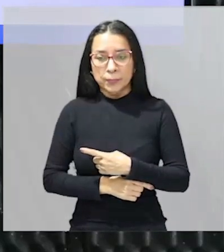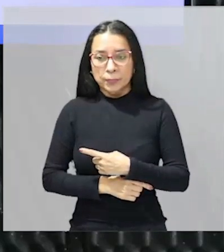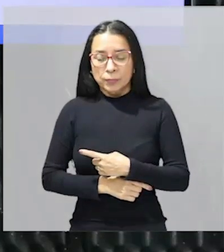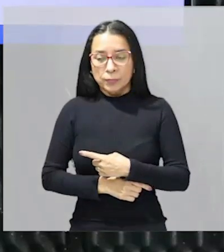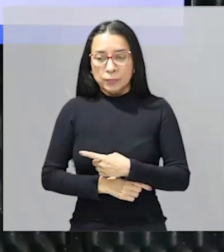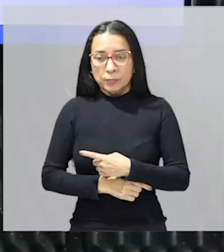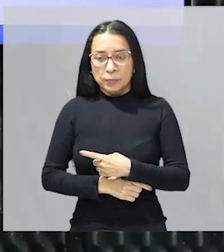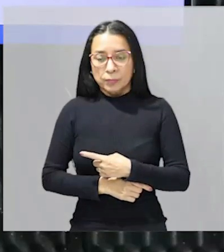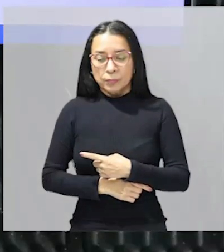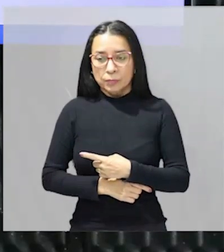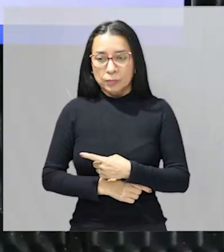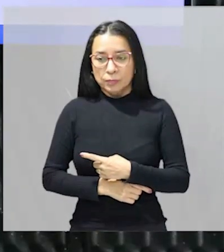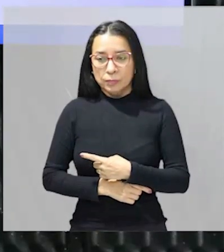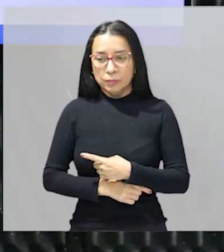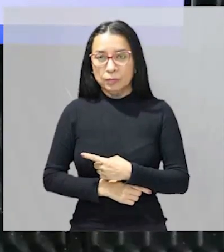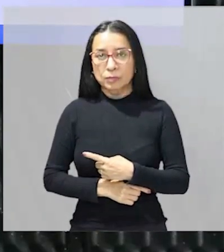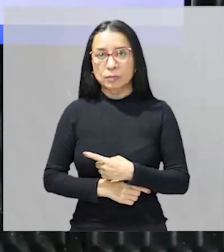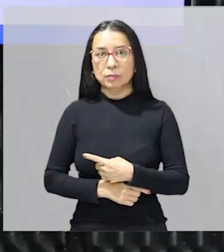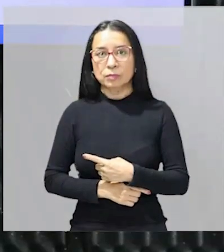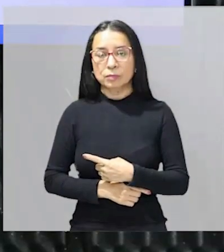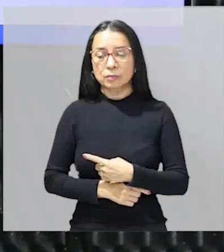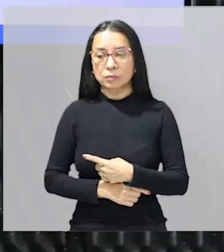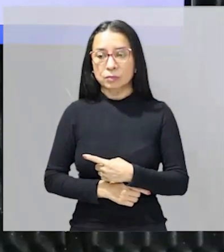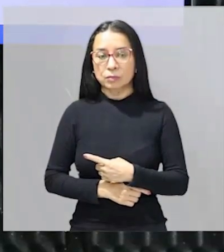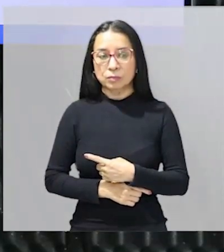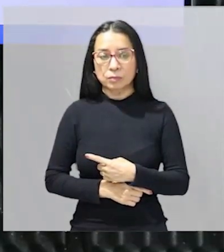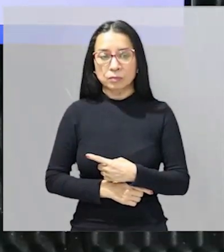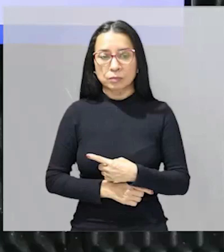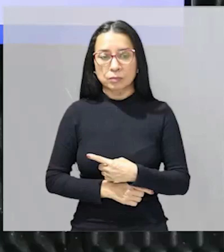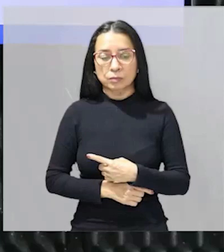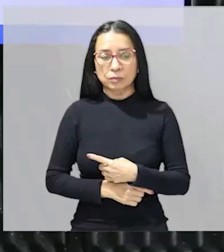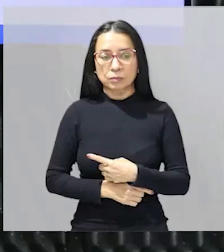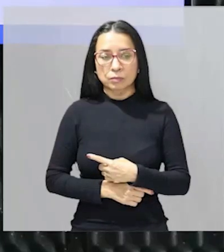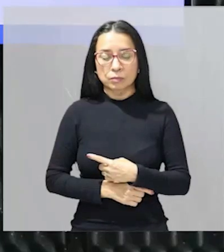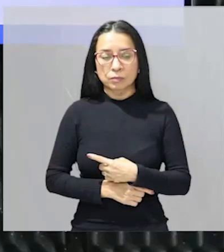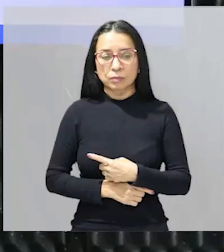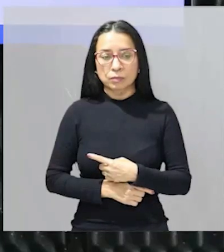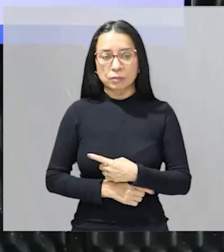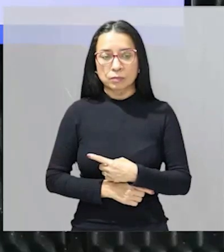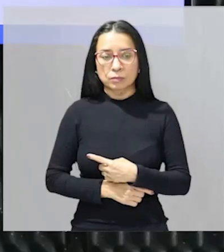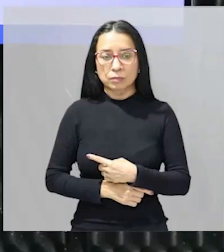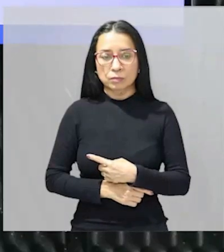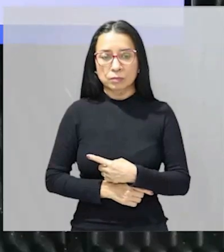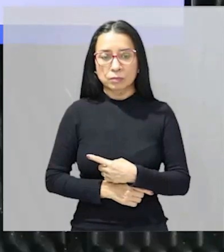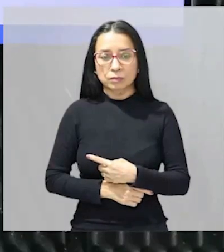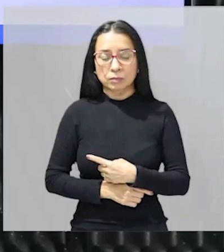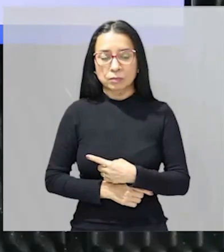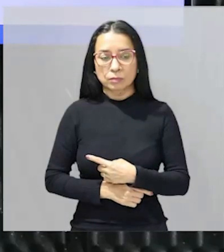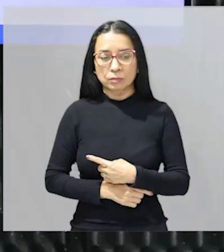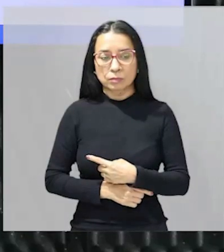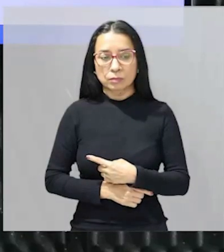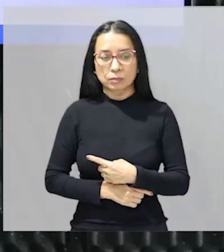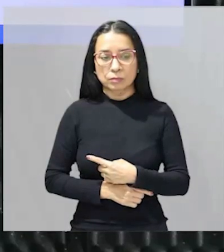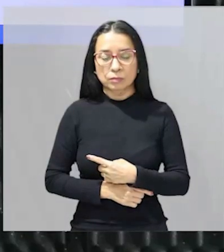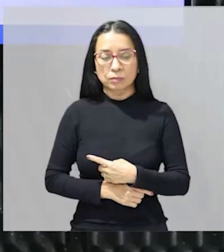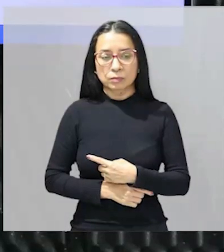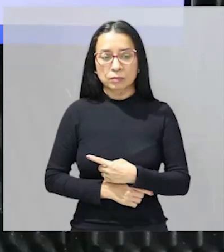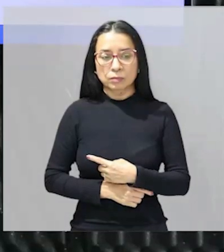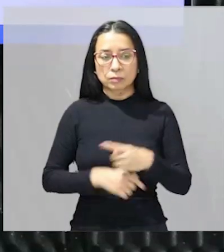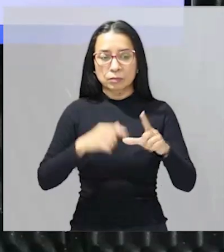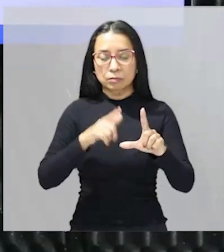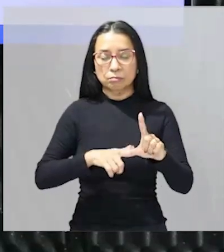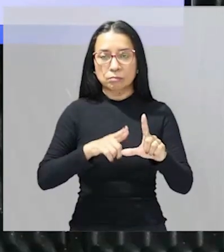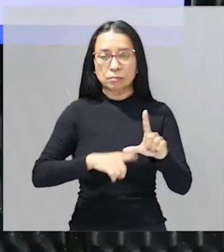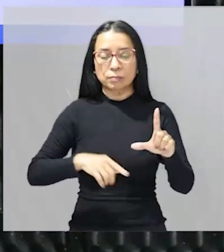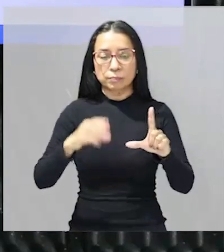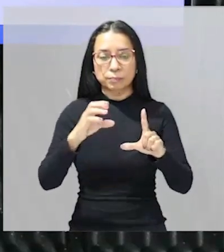representação cartográfica da América foi marcada por afirmar formas de dominação. Afirmação